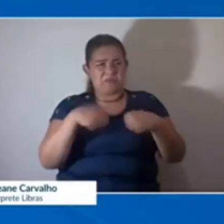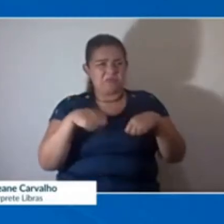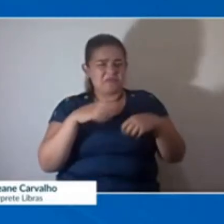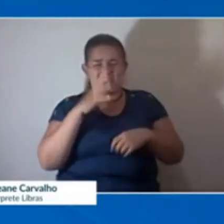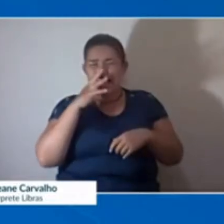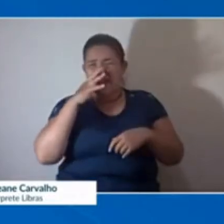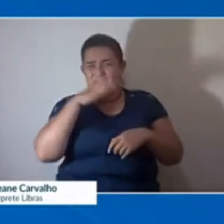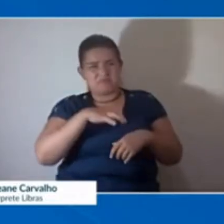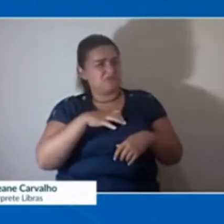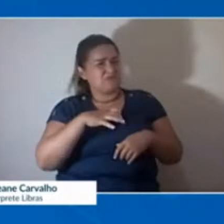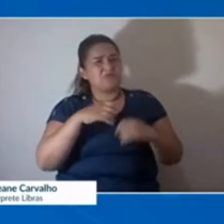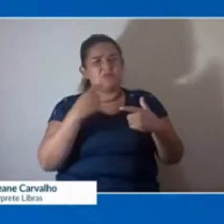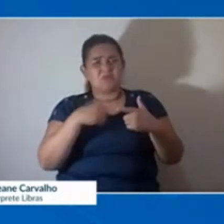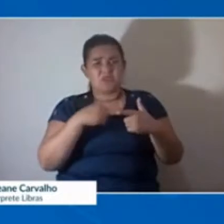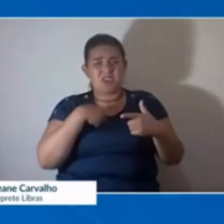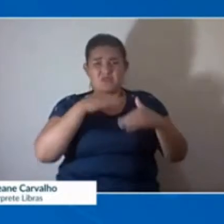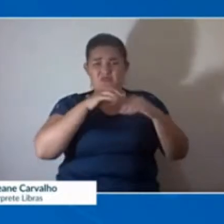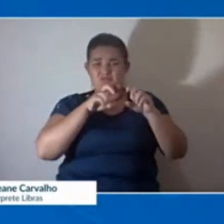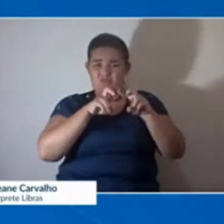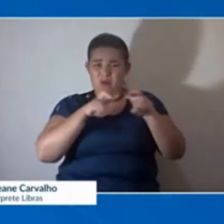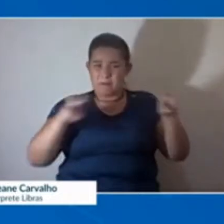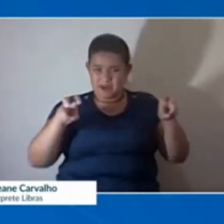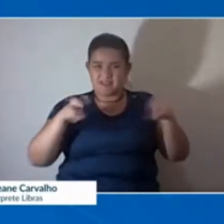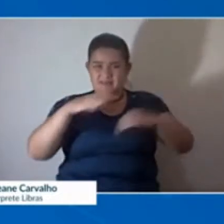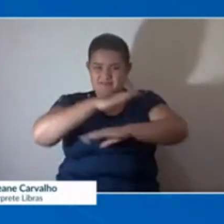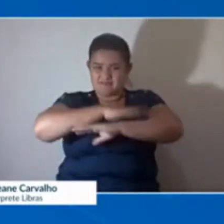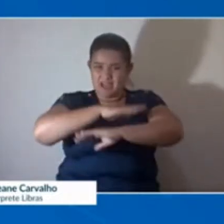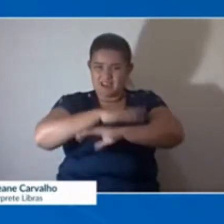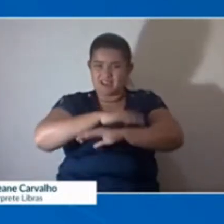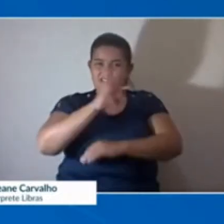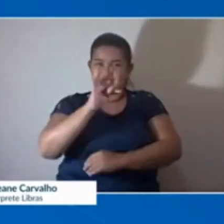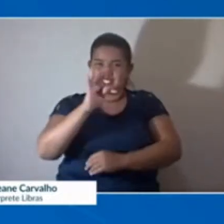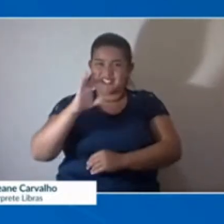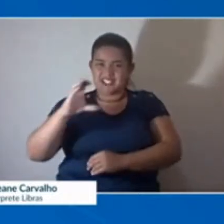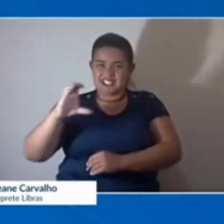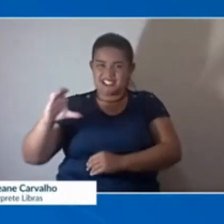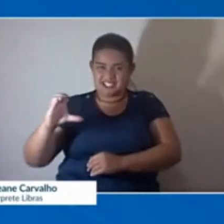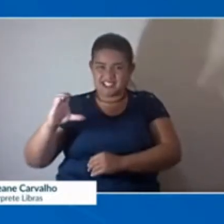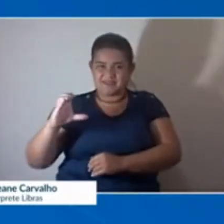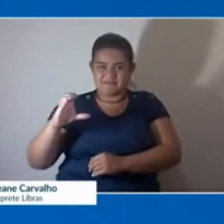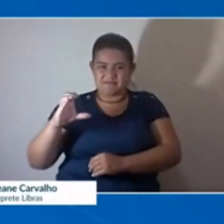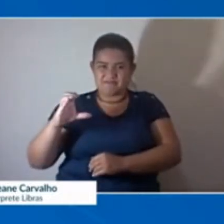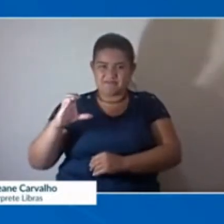fiz parte de uma banca de TCC da...